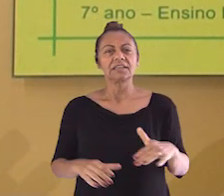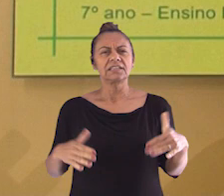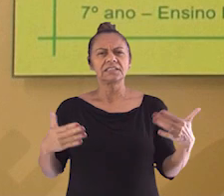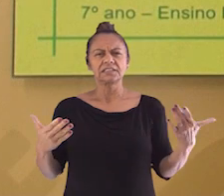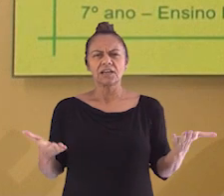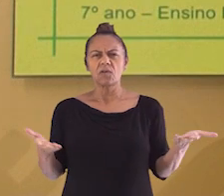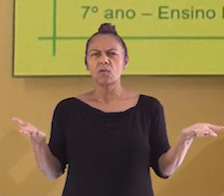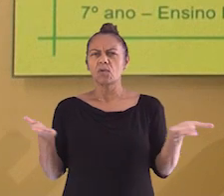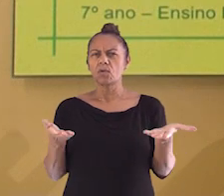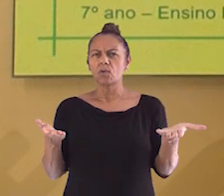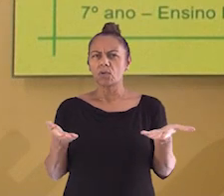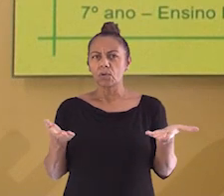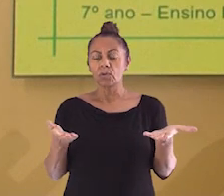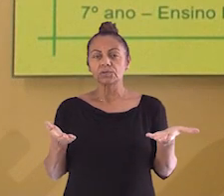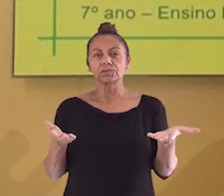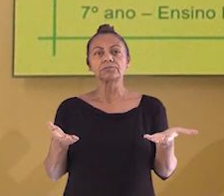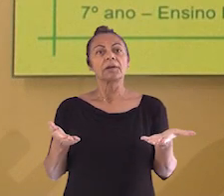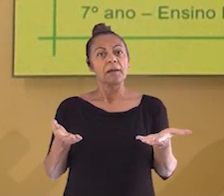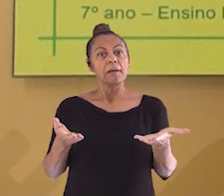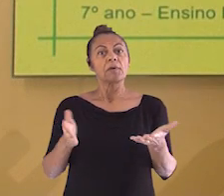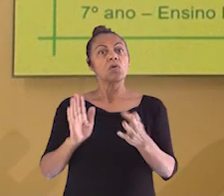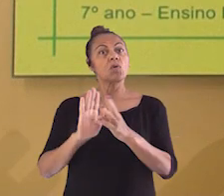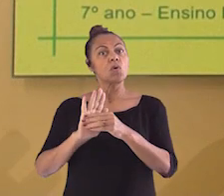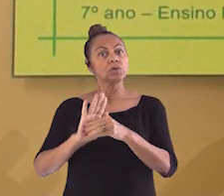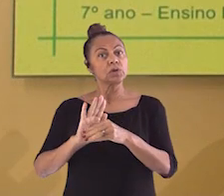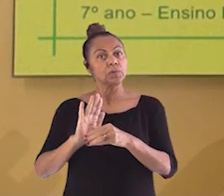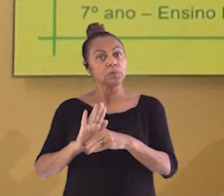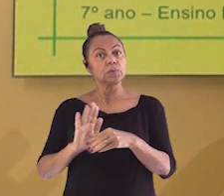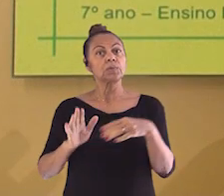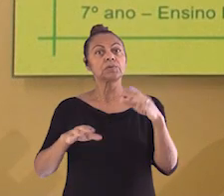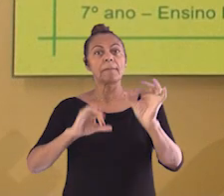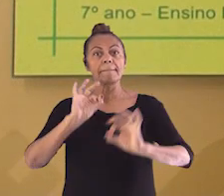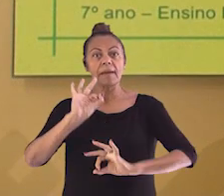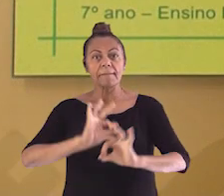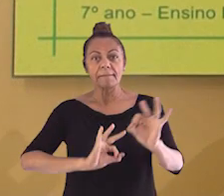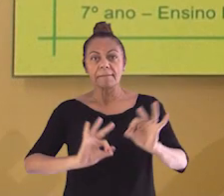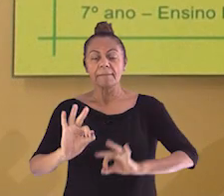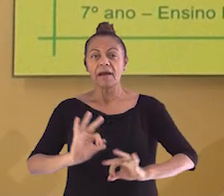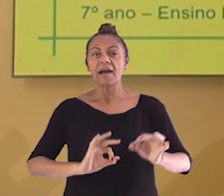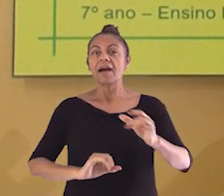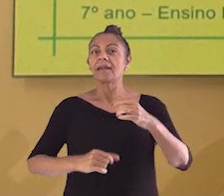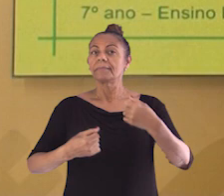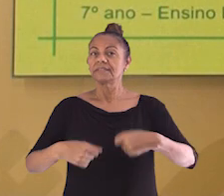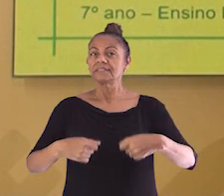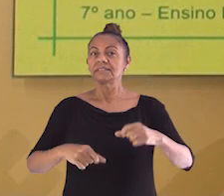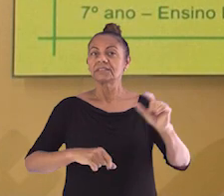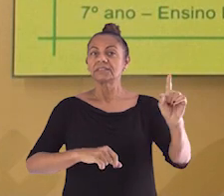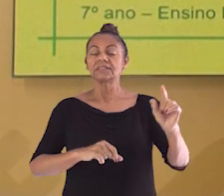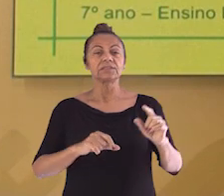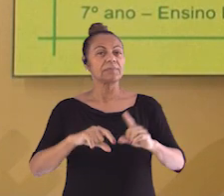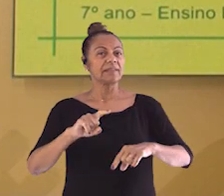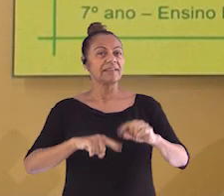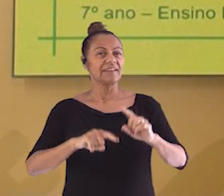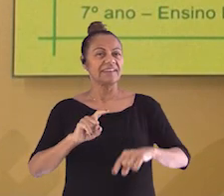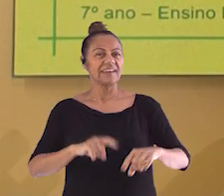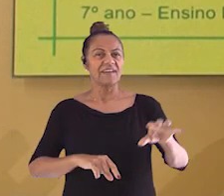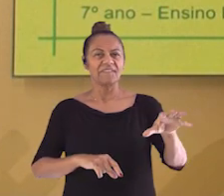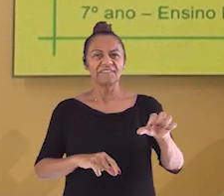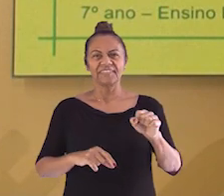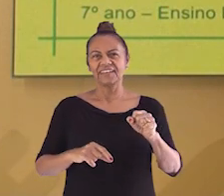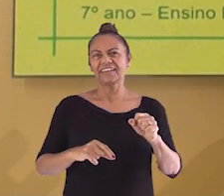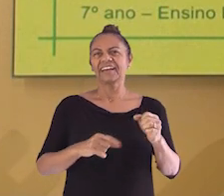na aula de hoje, é importante estar com seu caderno e lápis ou caneta a postos para fazer os registros